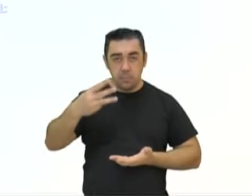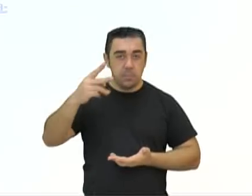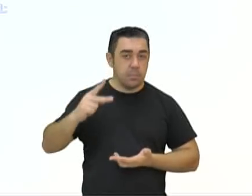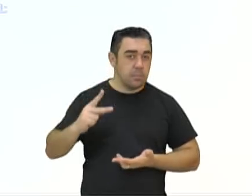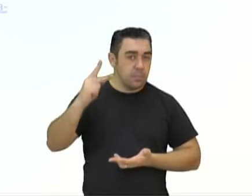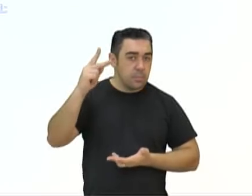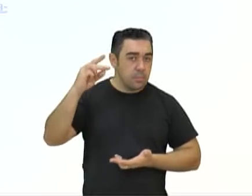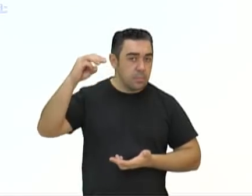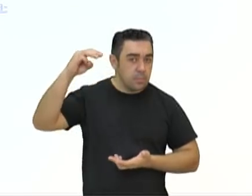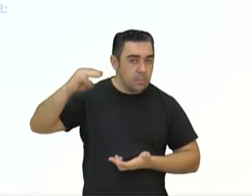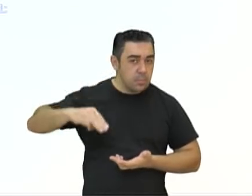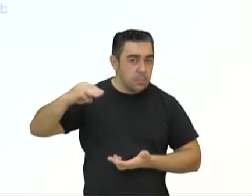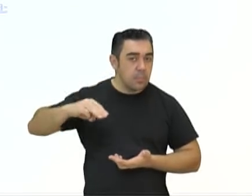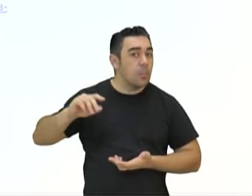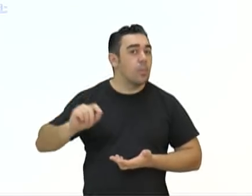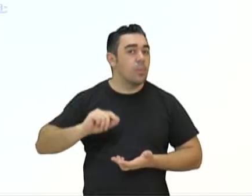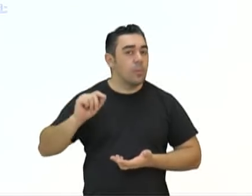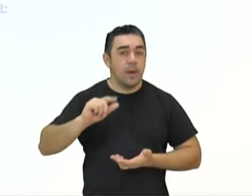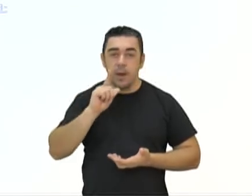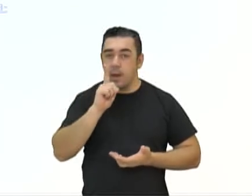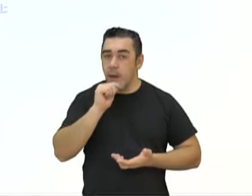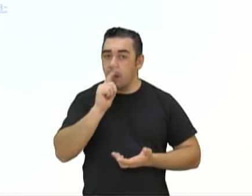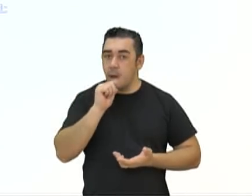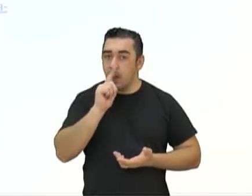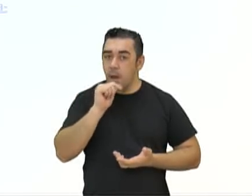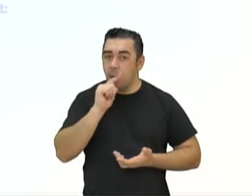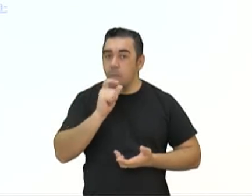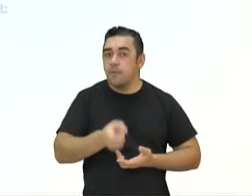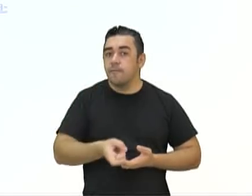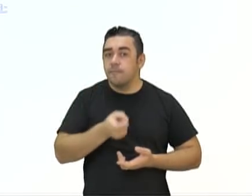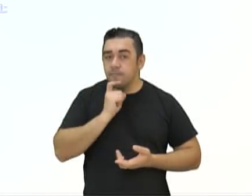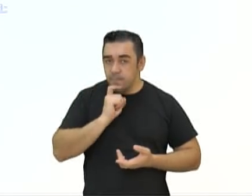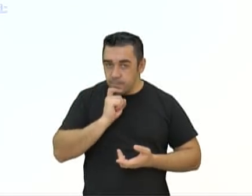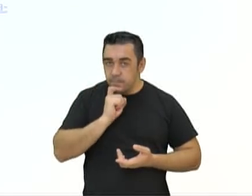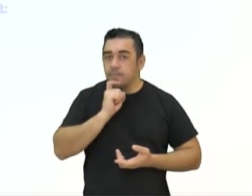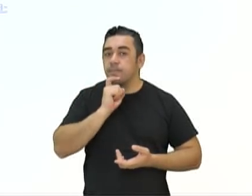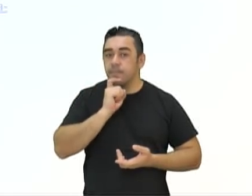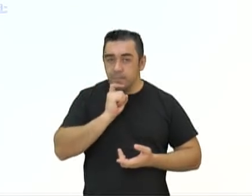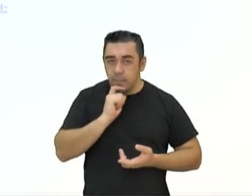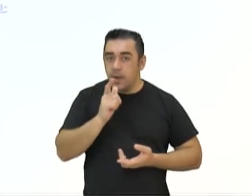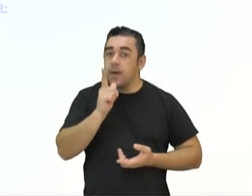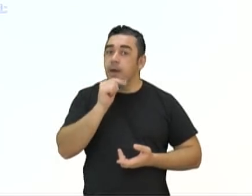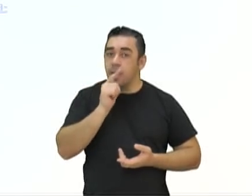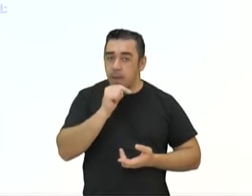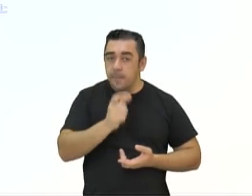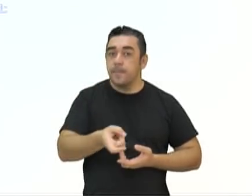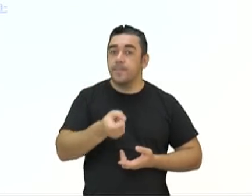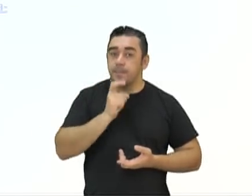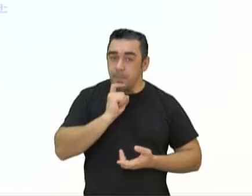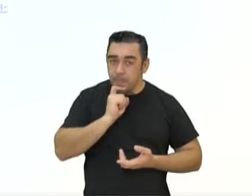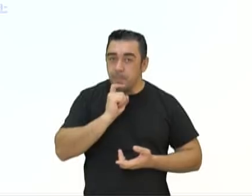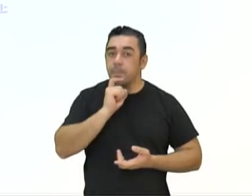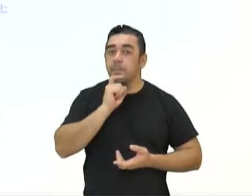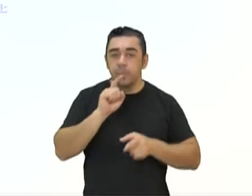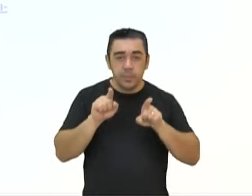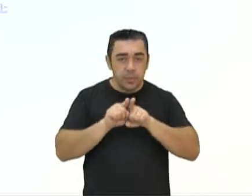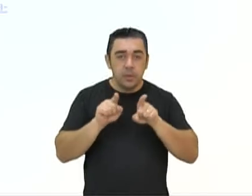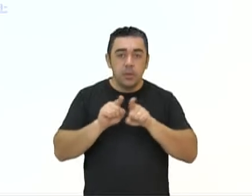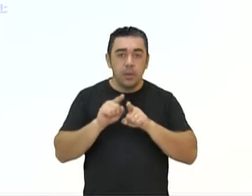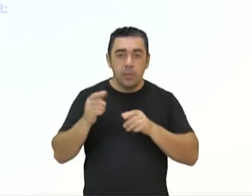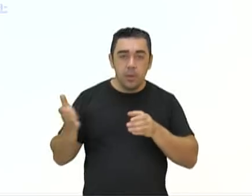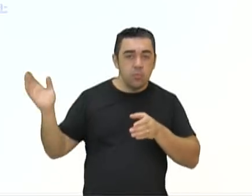quilômetros, enfrentando uma água extremamente gelada do Canal da Mancha e ainda as